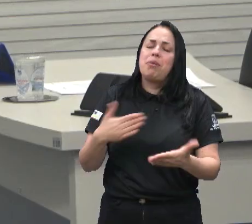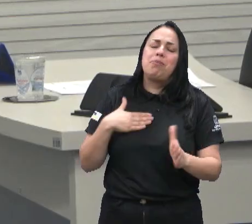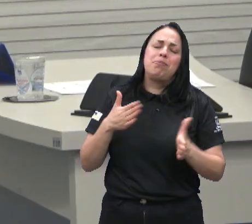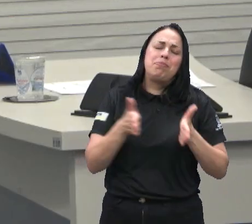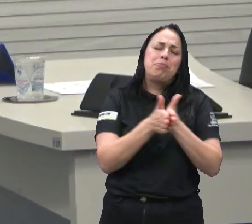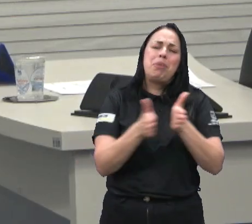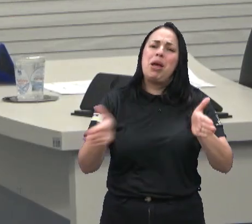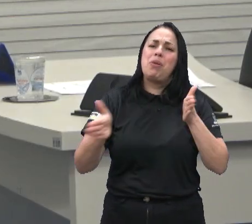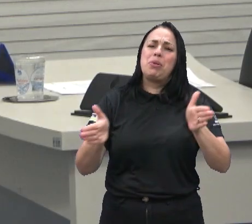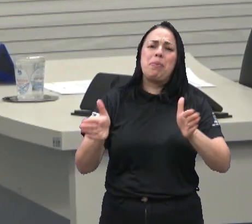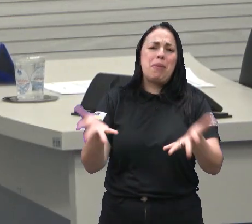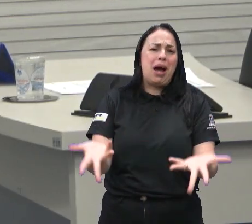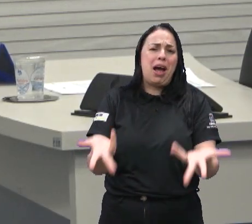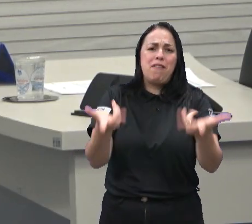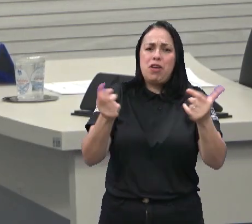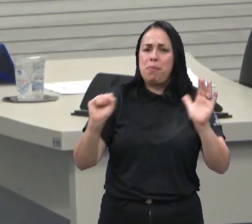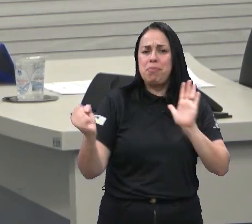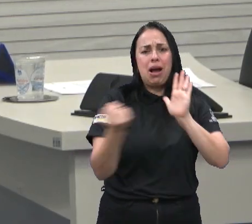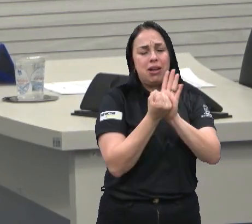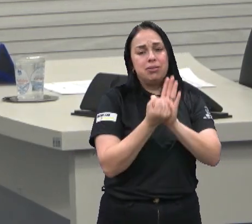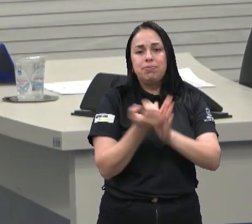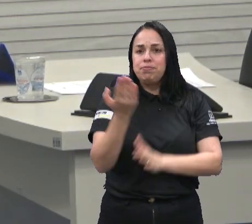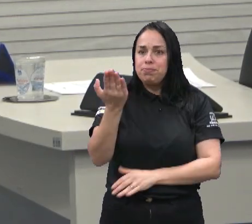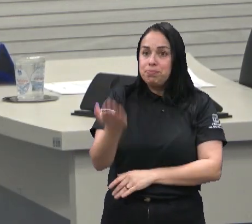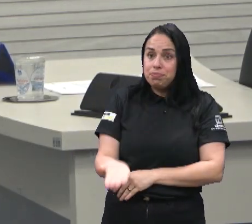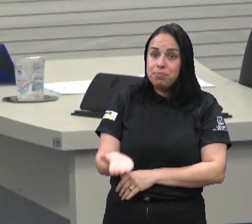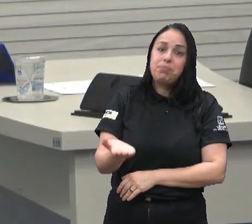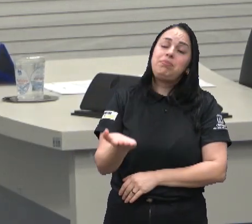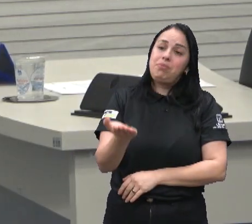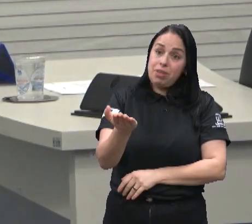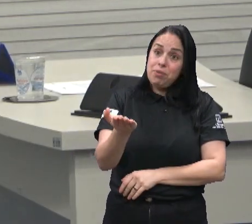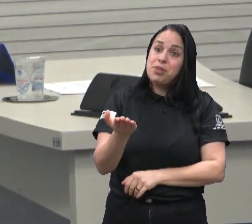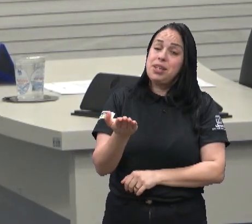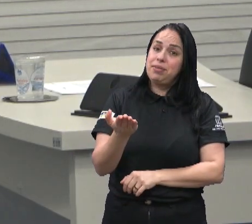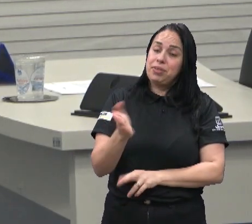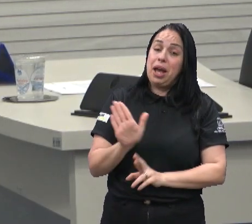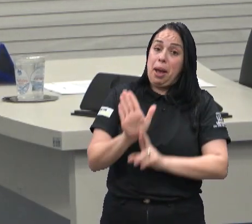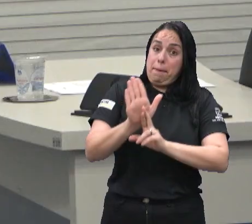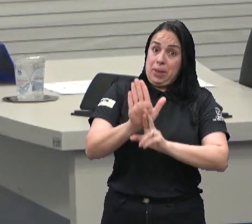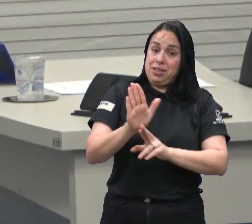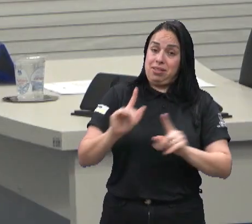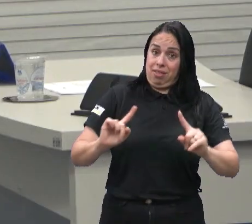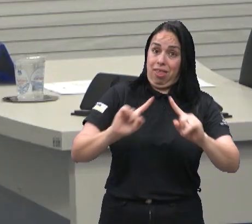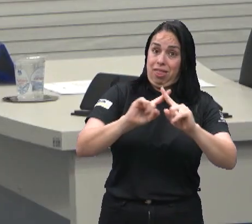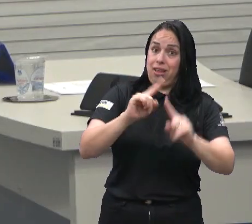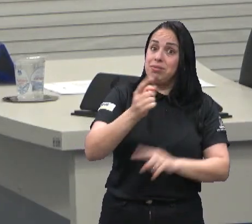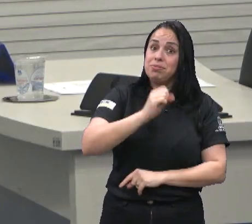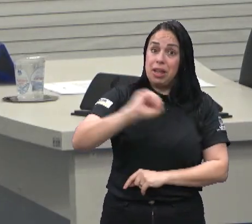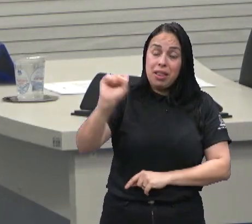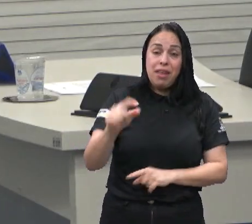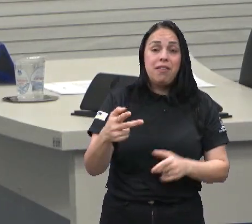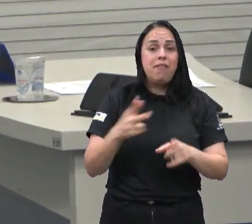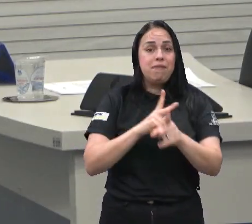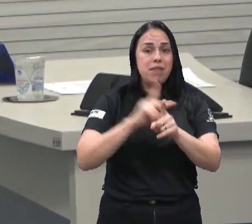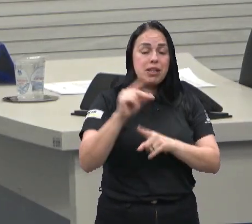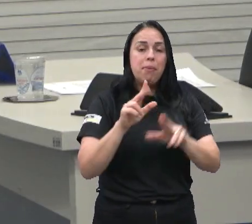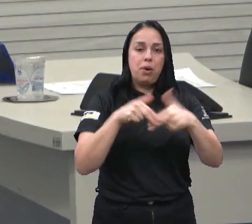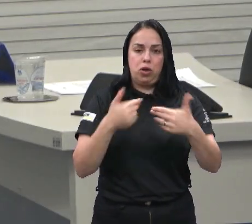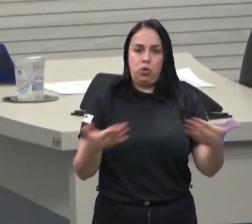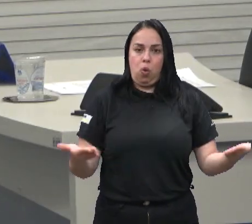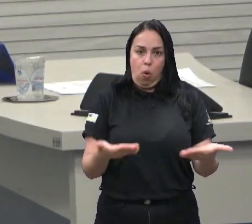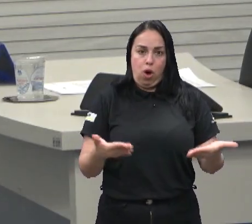cidade, Leonardo, de tê-lo nessa competição. né? Então, nós vamos votar isso